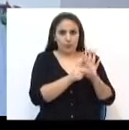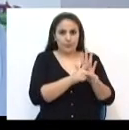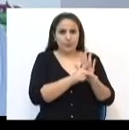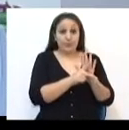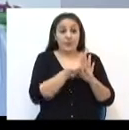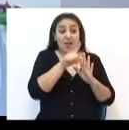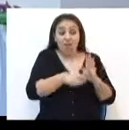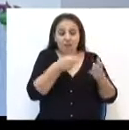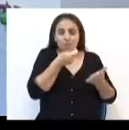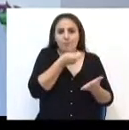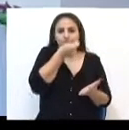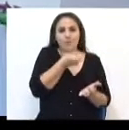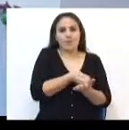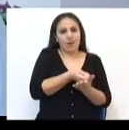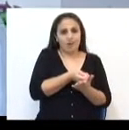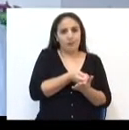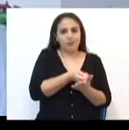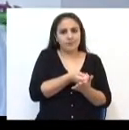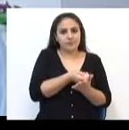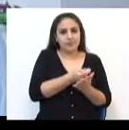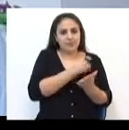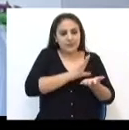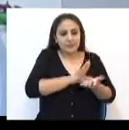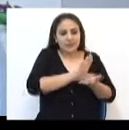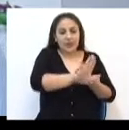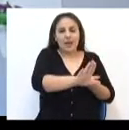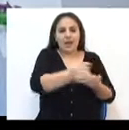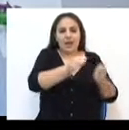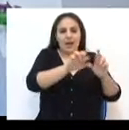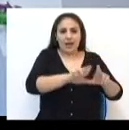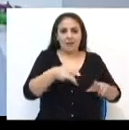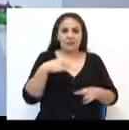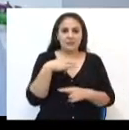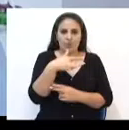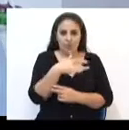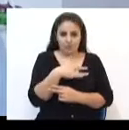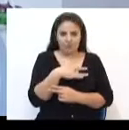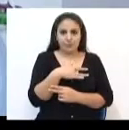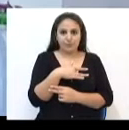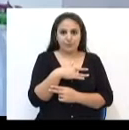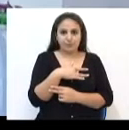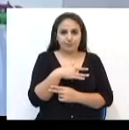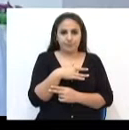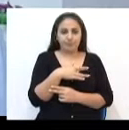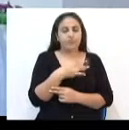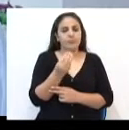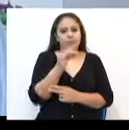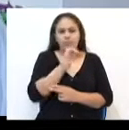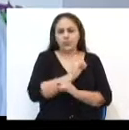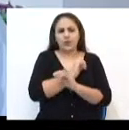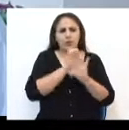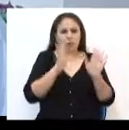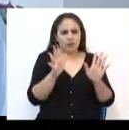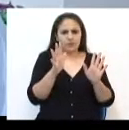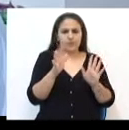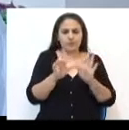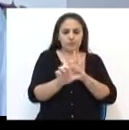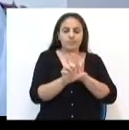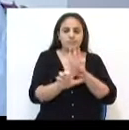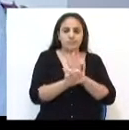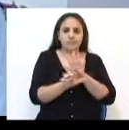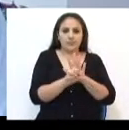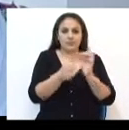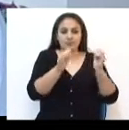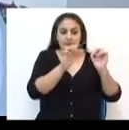é necessário, é obrigatório estar definindo então para a área da saúde, né? Então isso é muito claro na